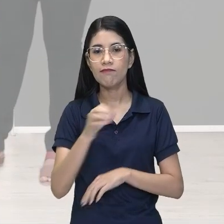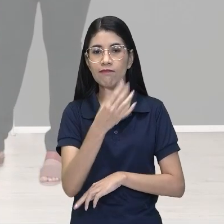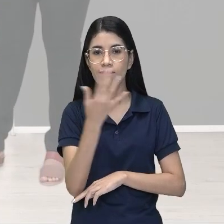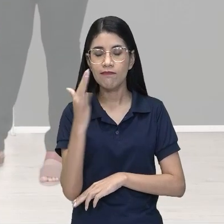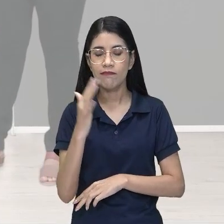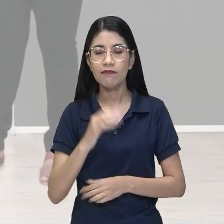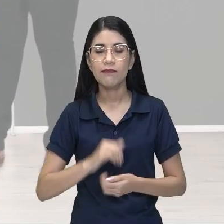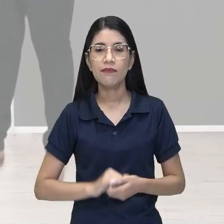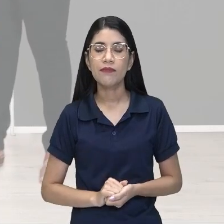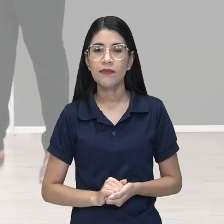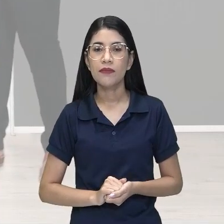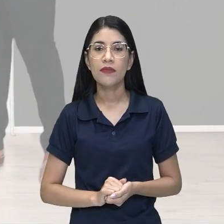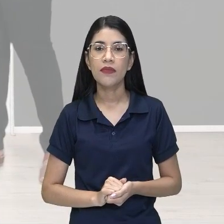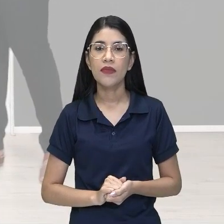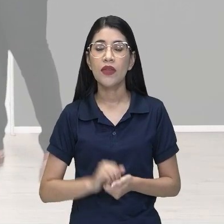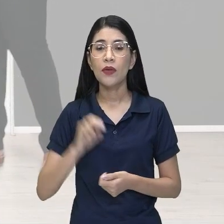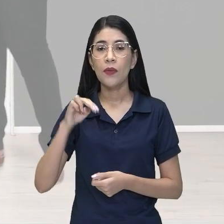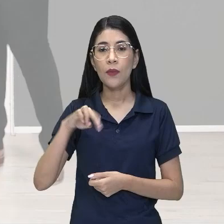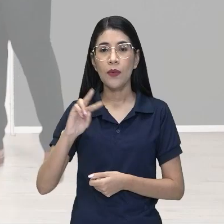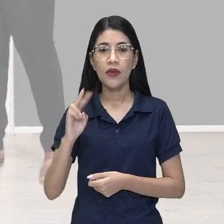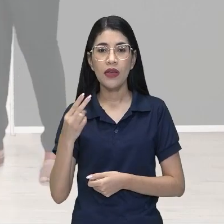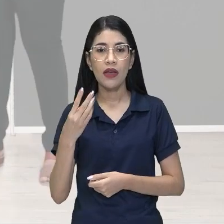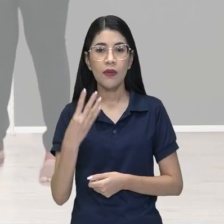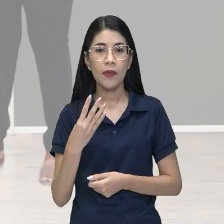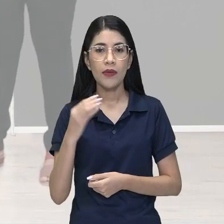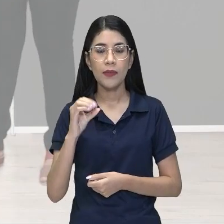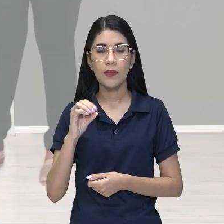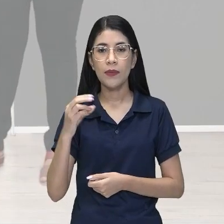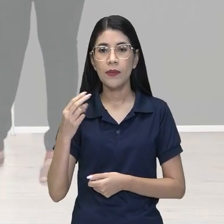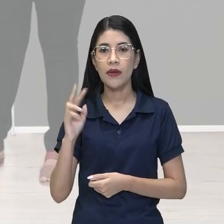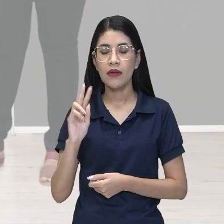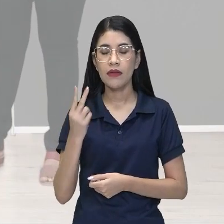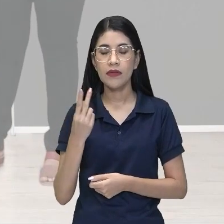sólidos. E temos o hidróxido de amônio,